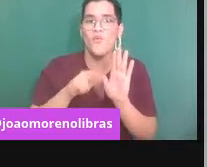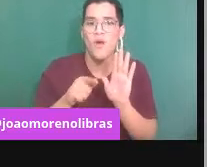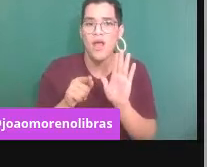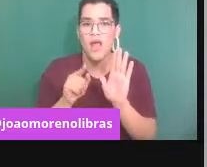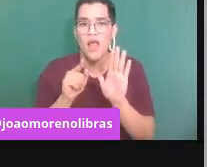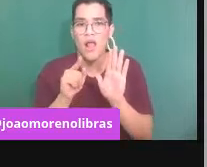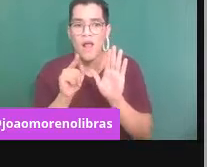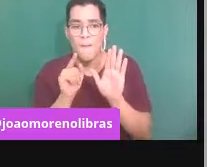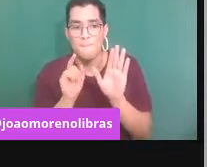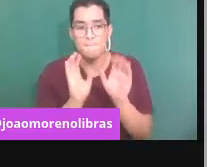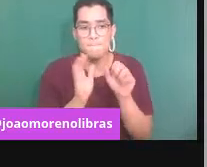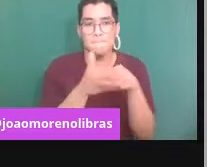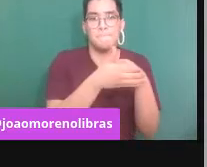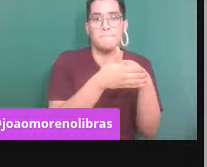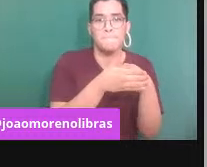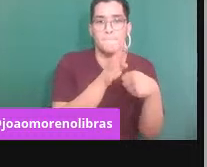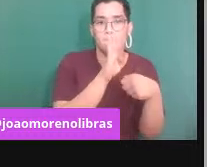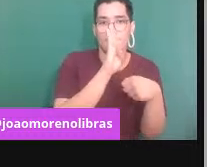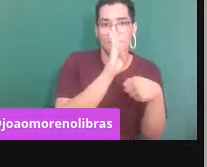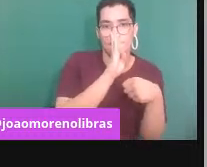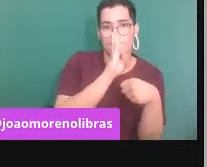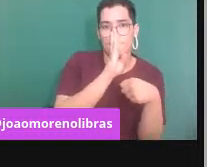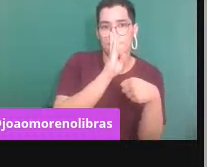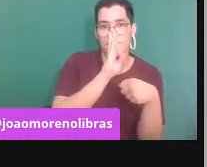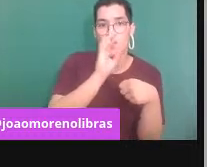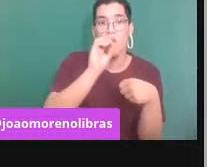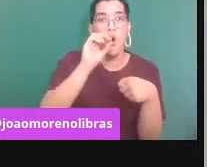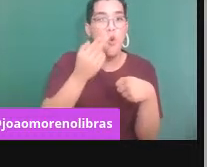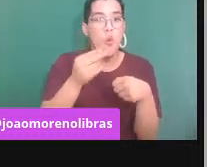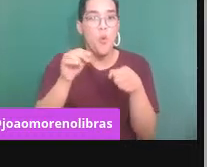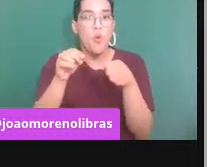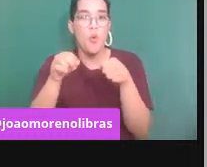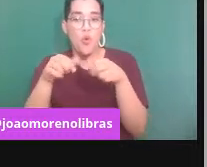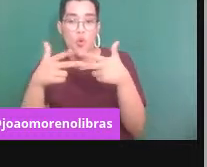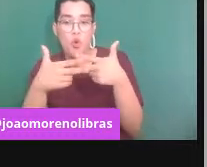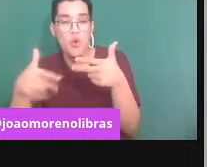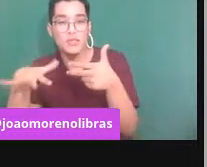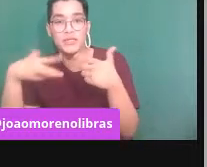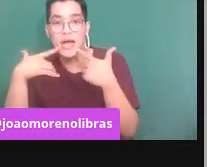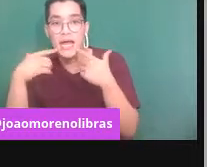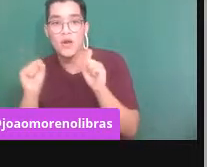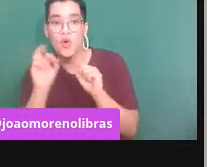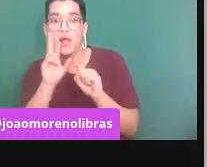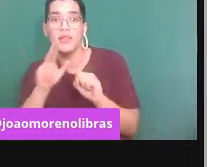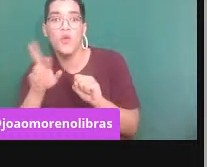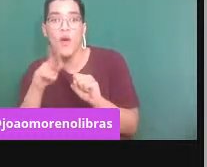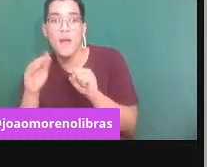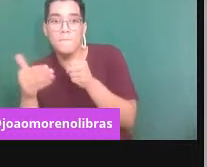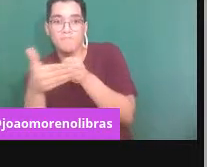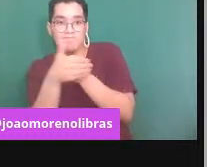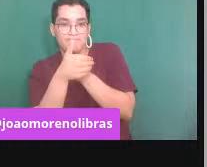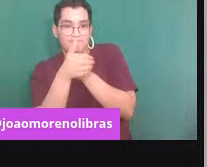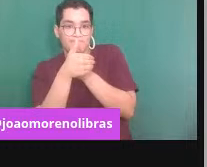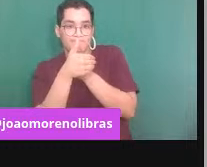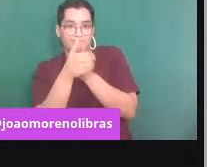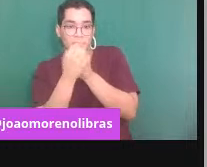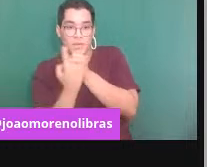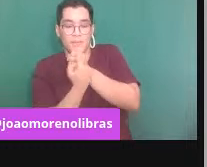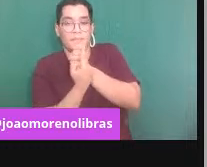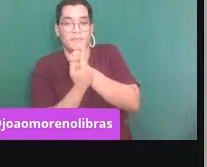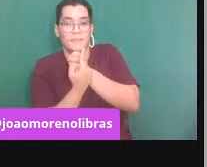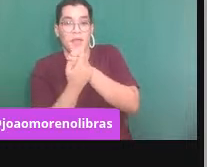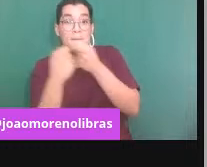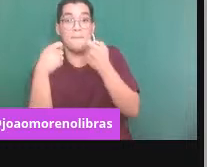os elementos linguísticos, nunca isoladamente. E a melhor forma de poder analisar tudo isso é pela interação,